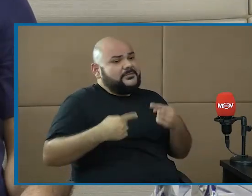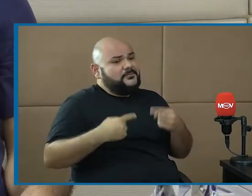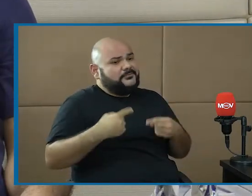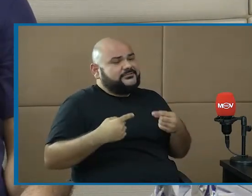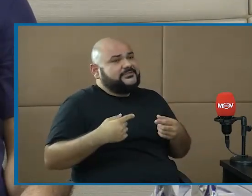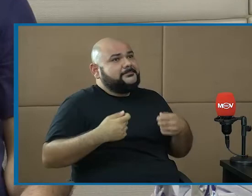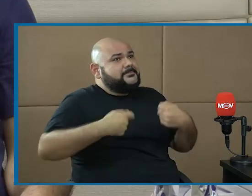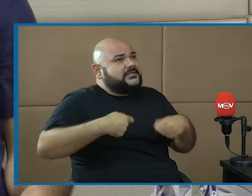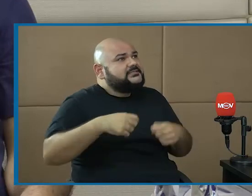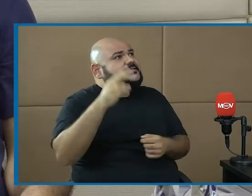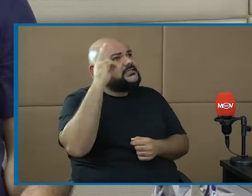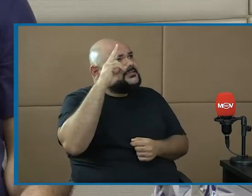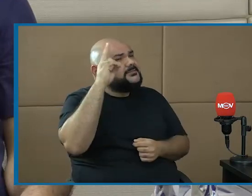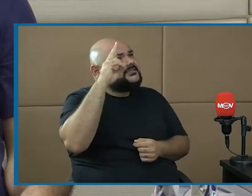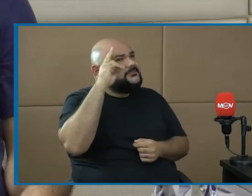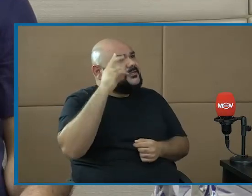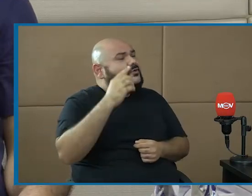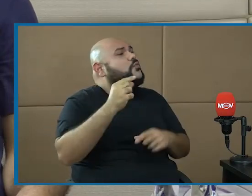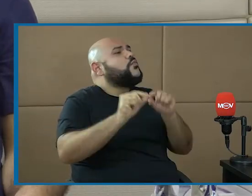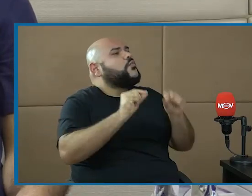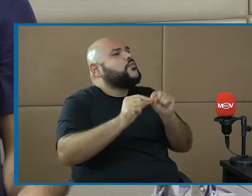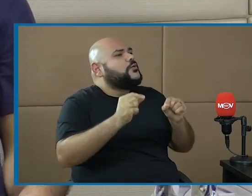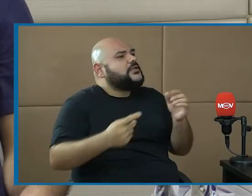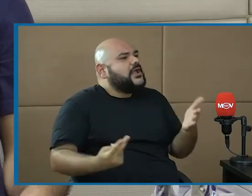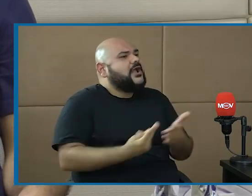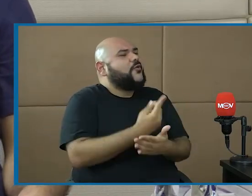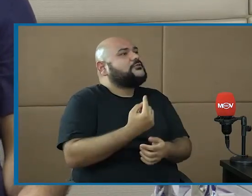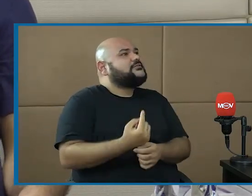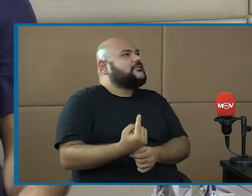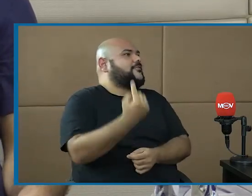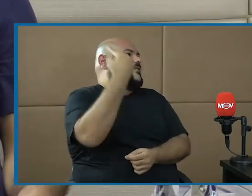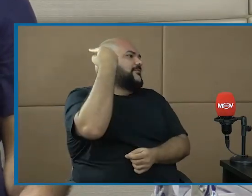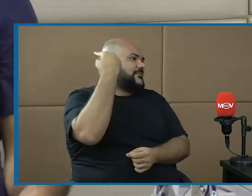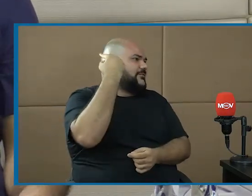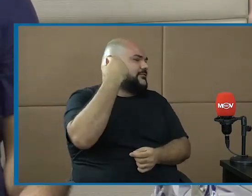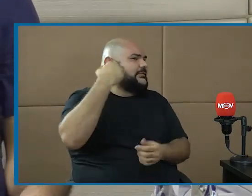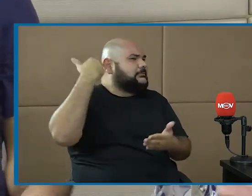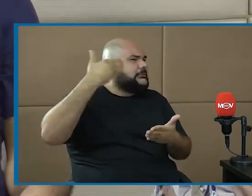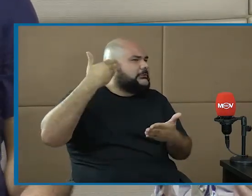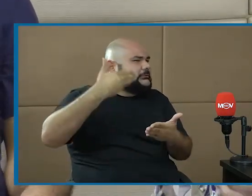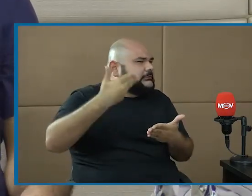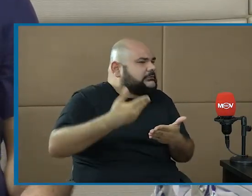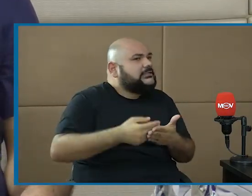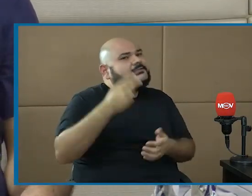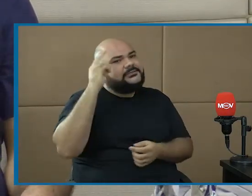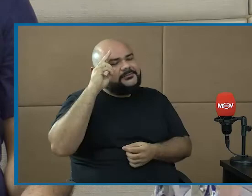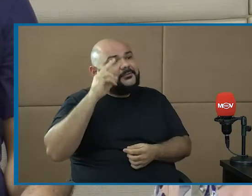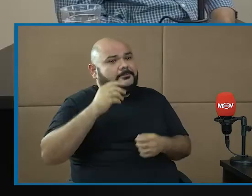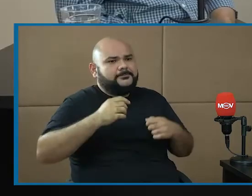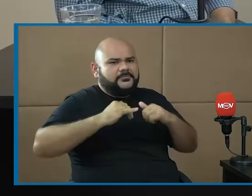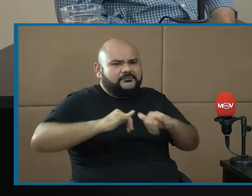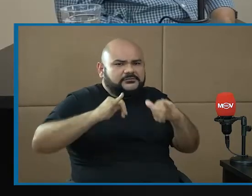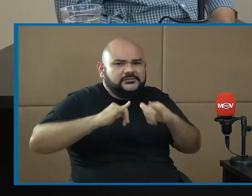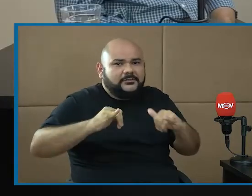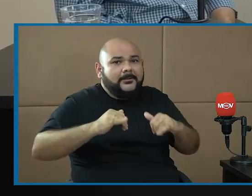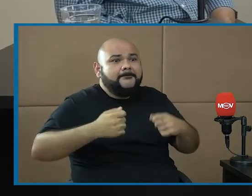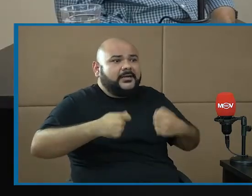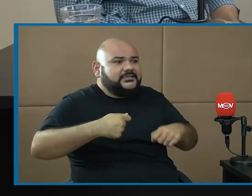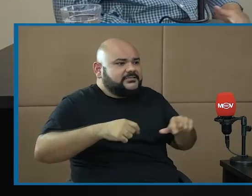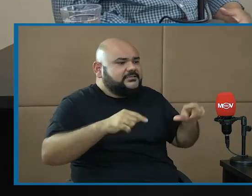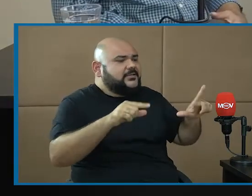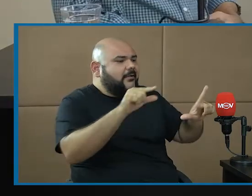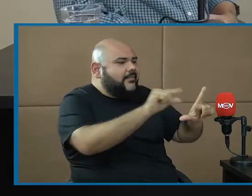você não lembrar, não avança, entendeu? E eles constantemente têm que ficar lembrando, assim, olha, legenda,